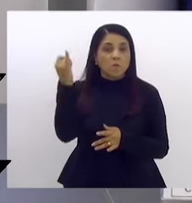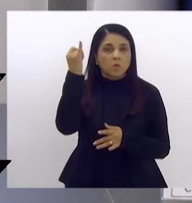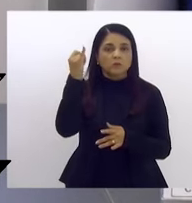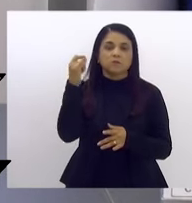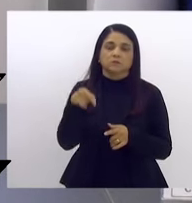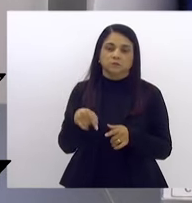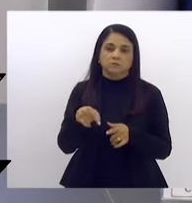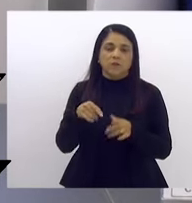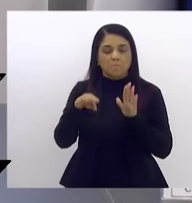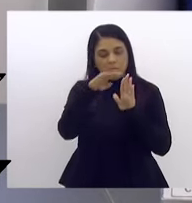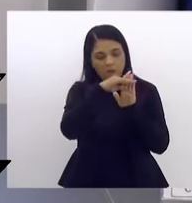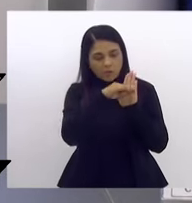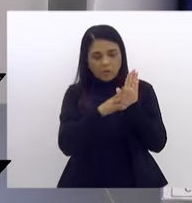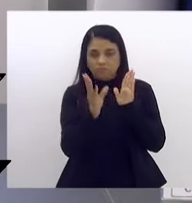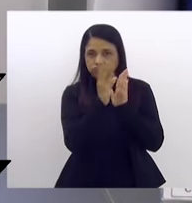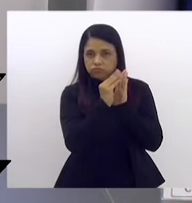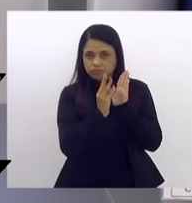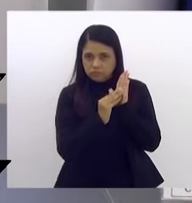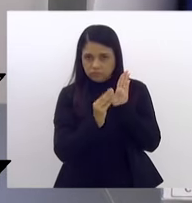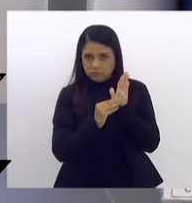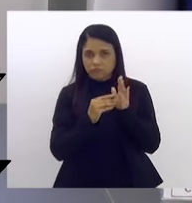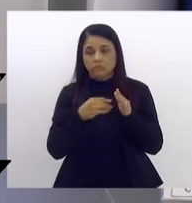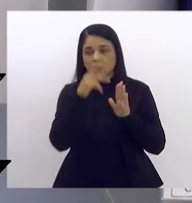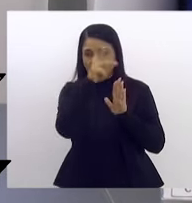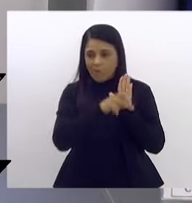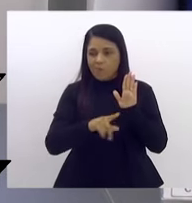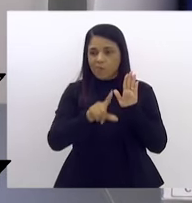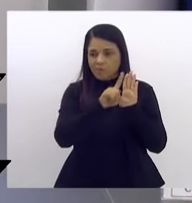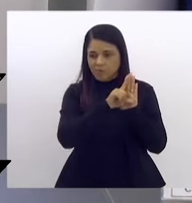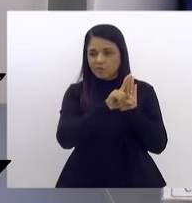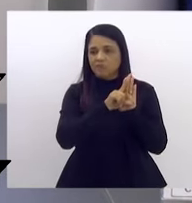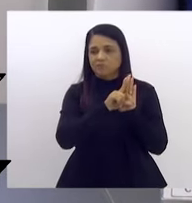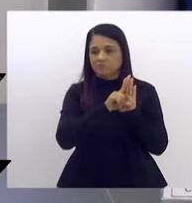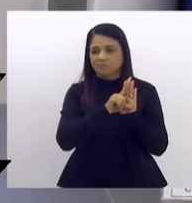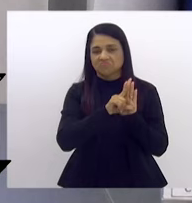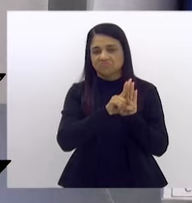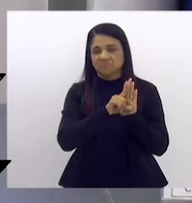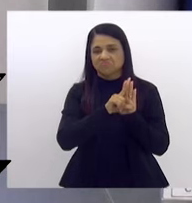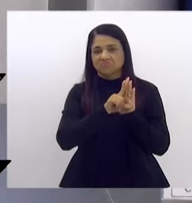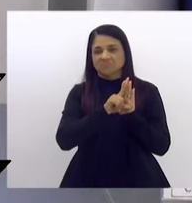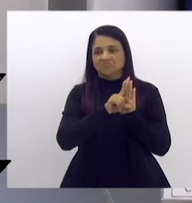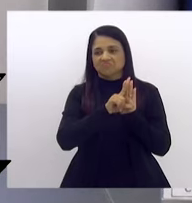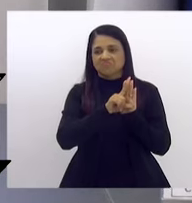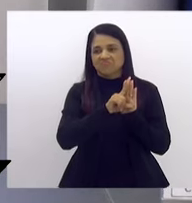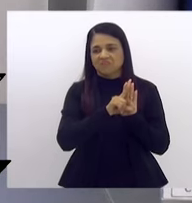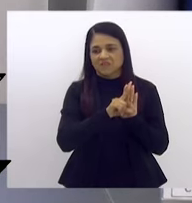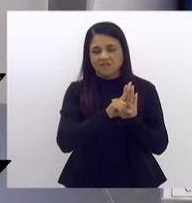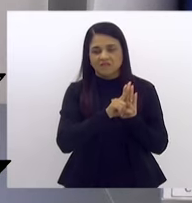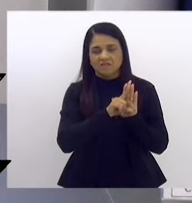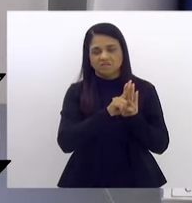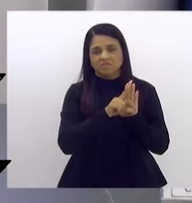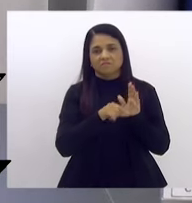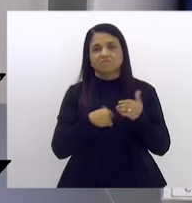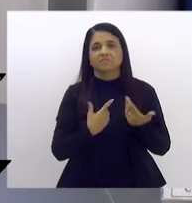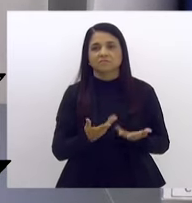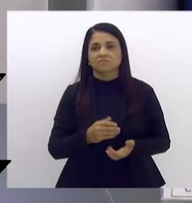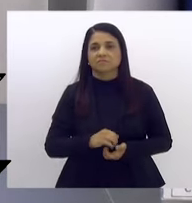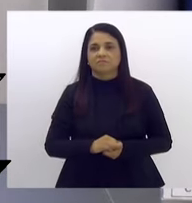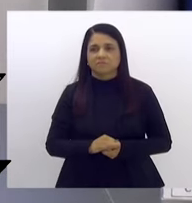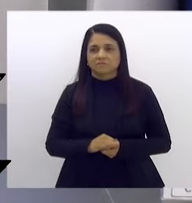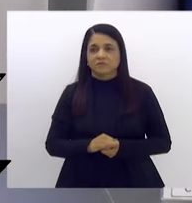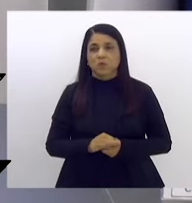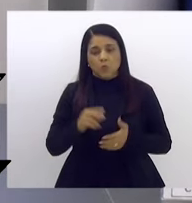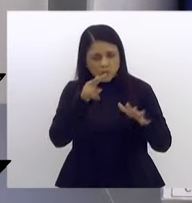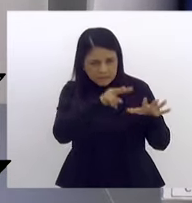pra gente incluir pauta é para não aí se não quiser a volta e a gente faz sem sem a baixa exatamente uma